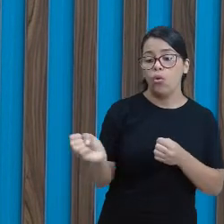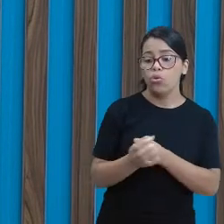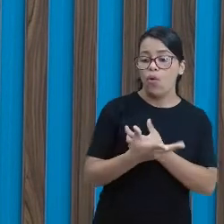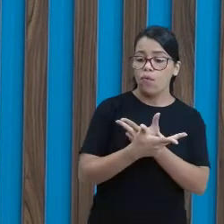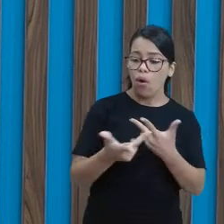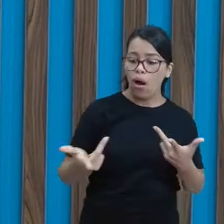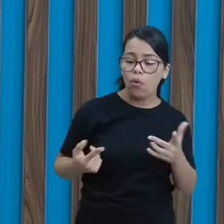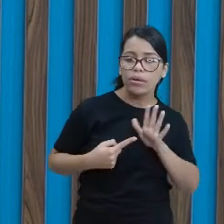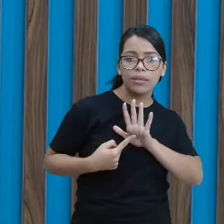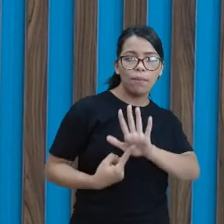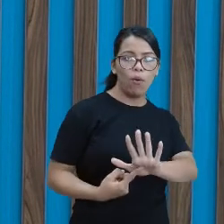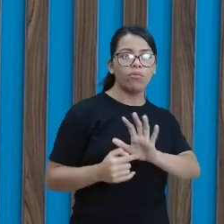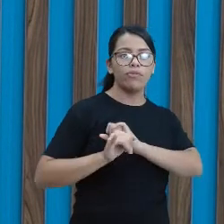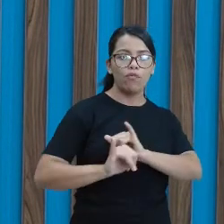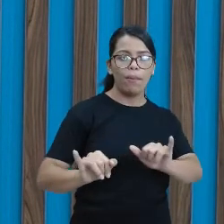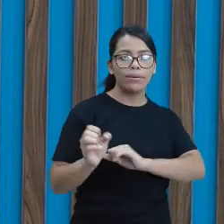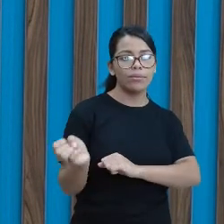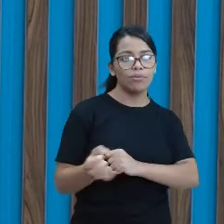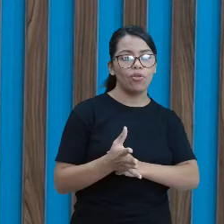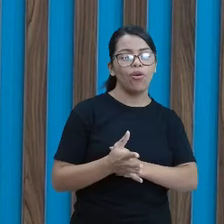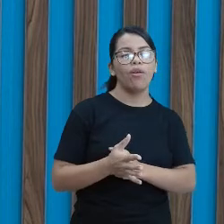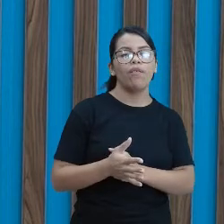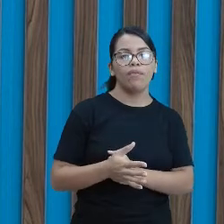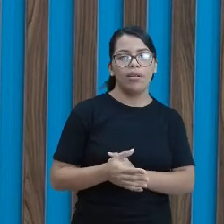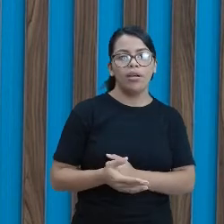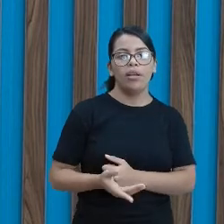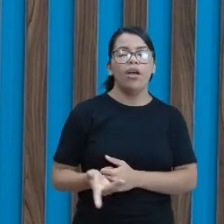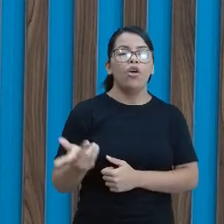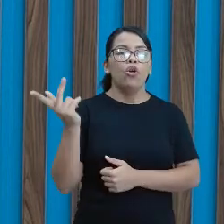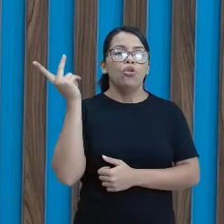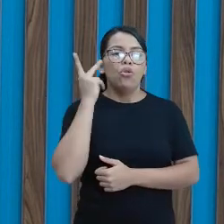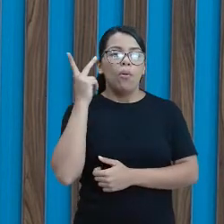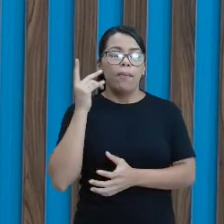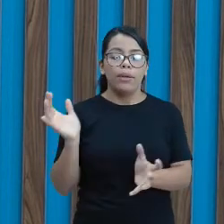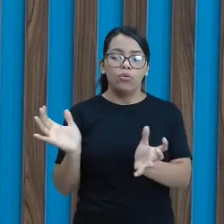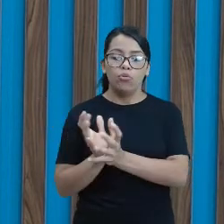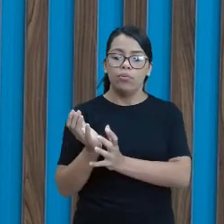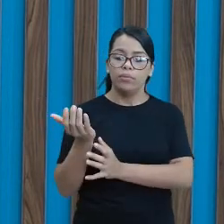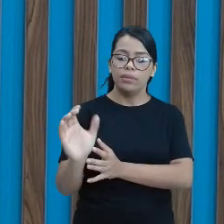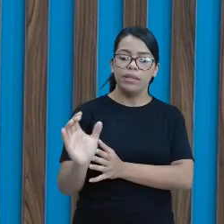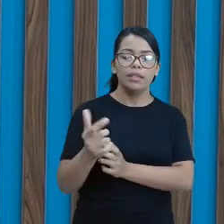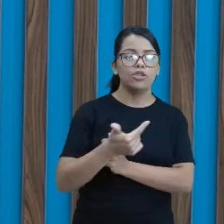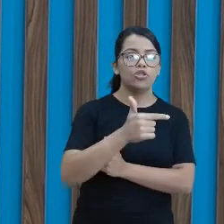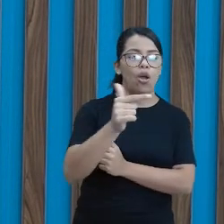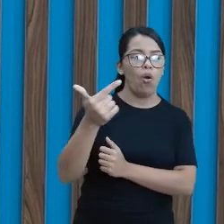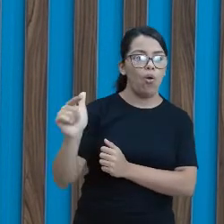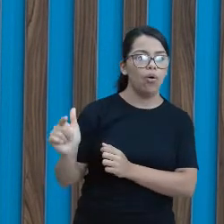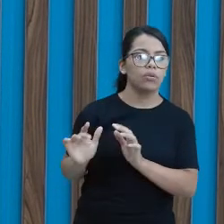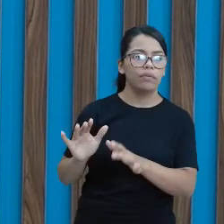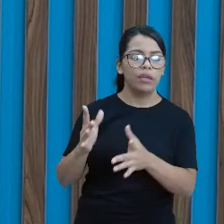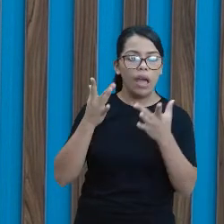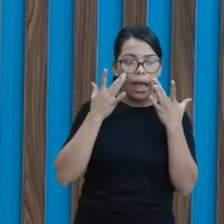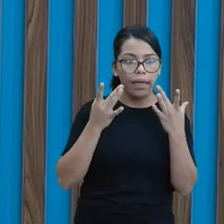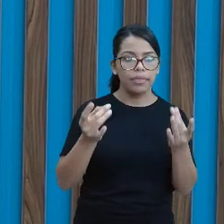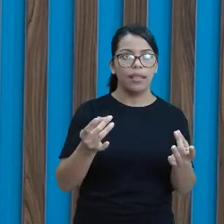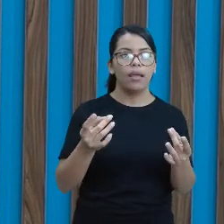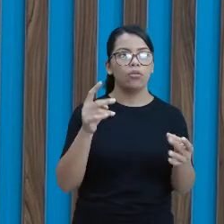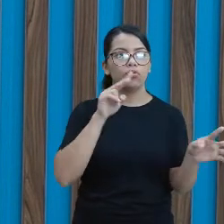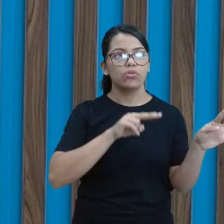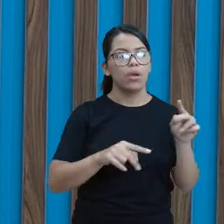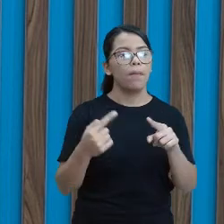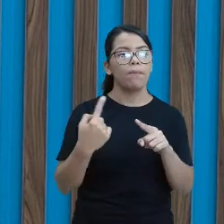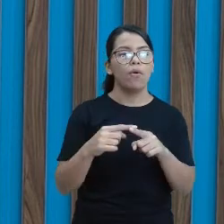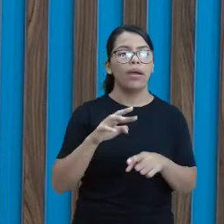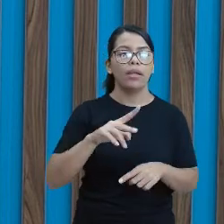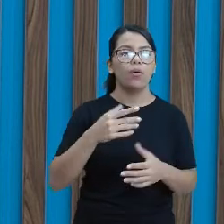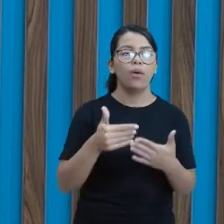quando se traz uma nova informação, a cúpula da ciência, ou seja, os outros cientistas, eles ficam atentos. Porque não é